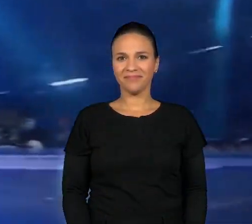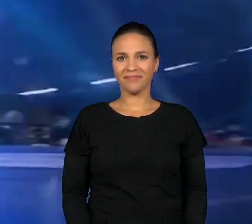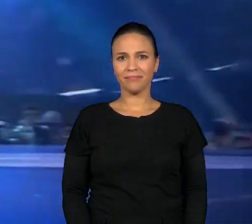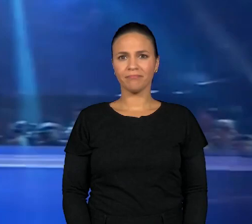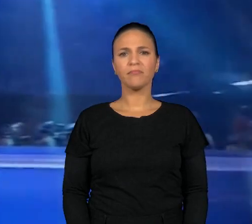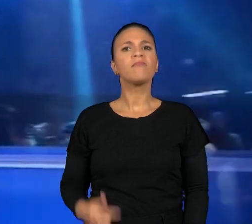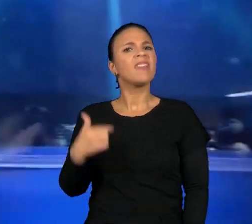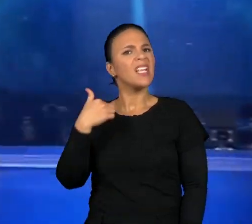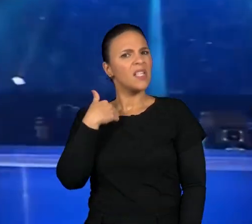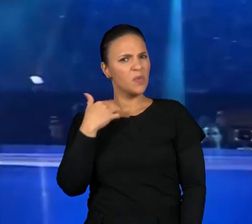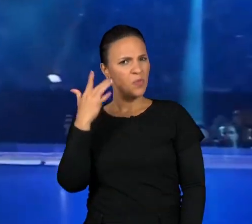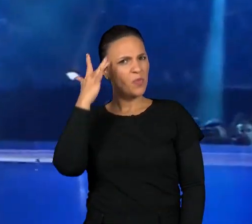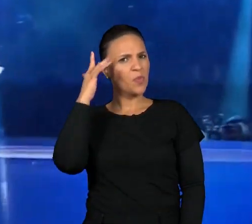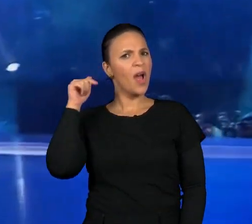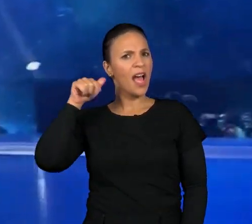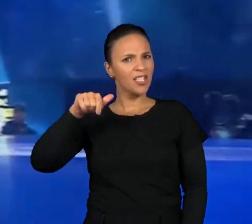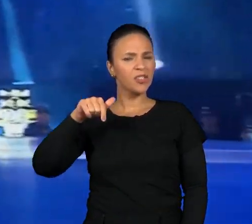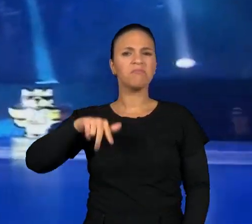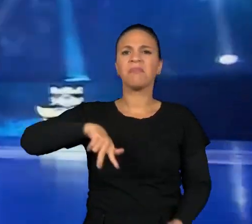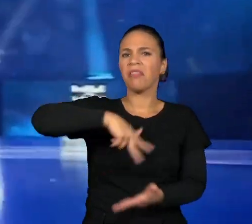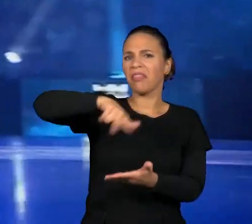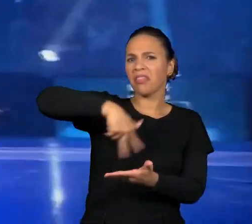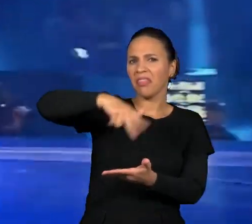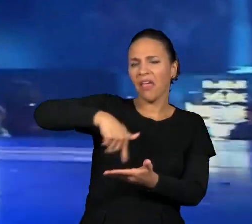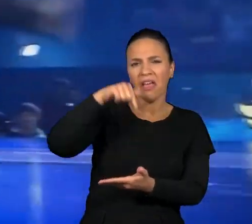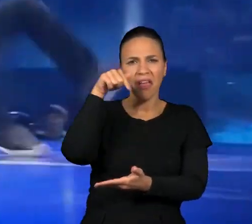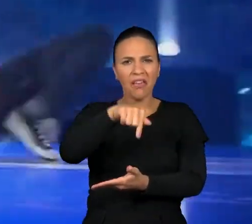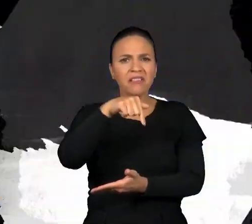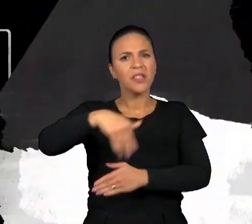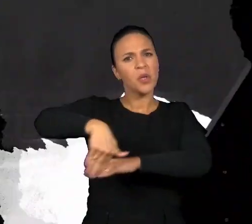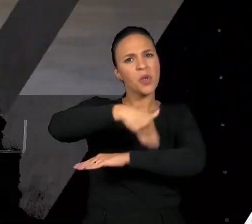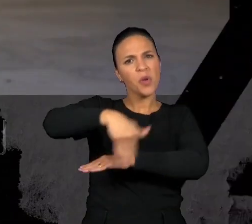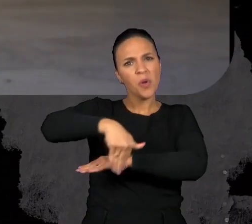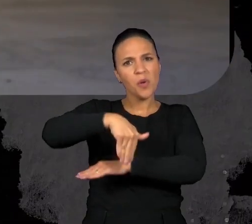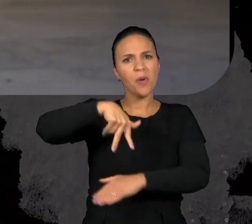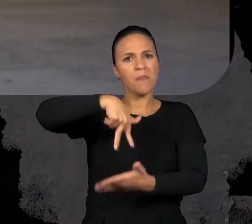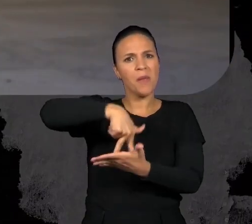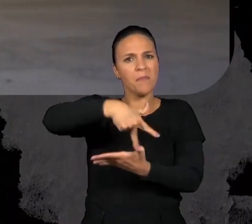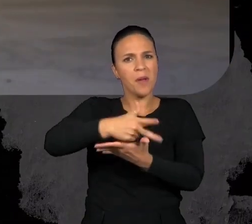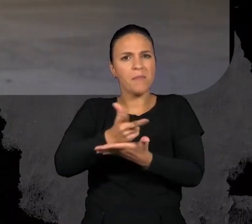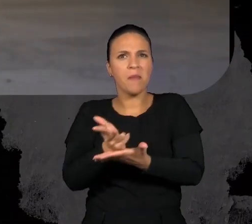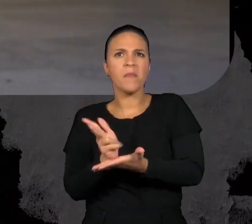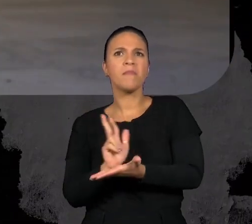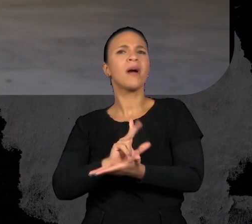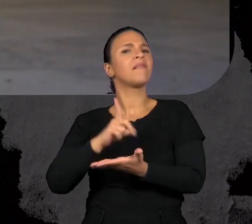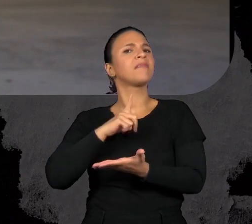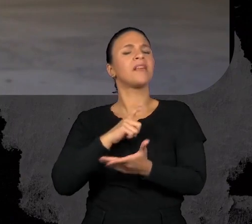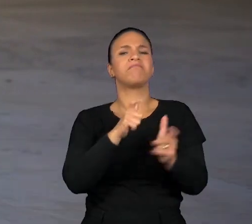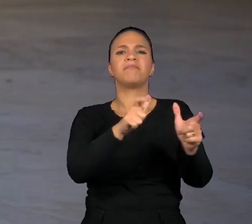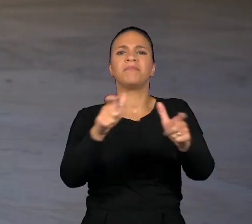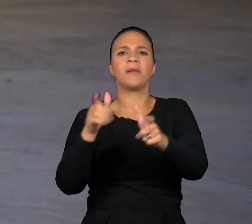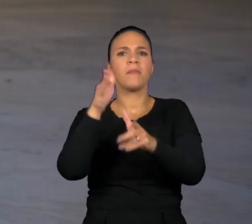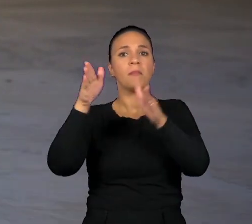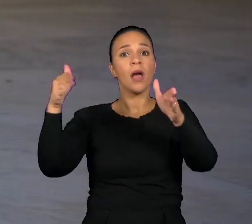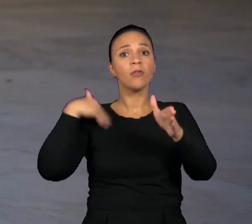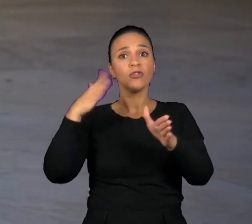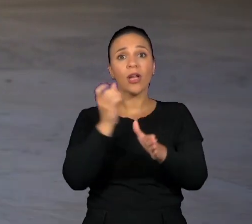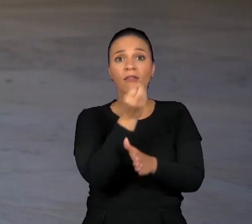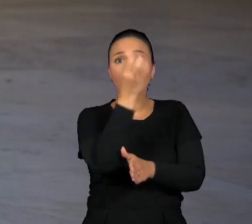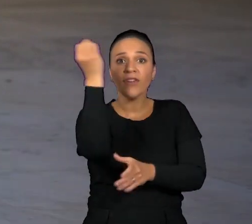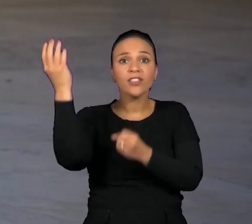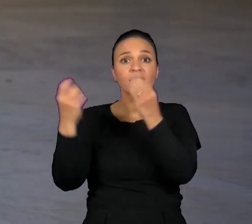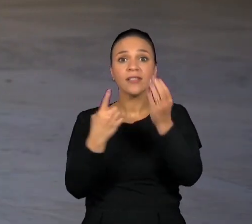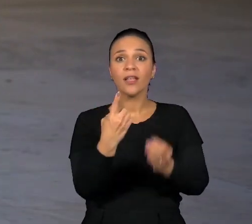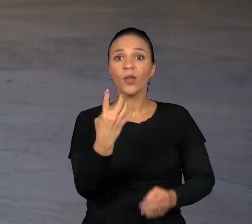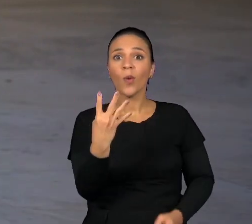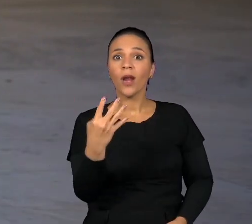Eu acho que o breaking, assim, na cultura hip hop, ela está em todas as plataformas. Eu viajei 143 países e